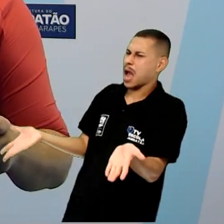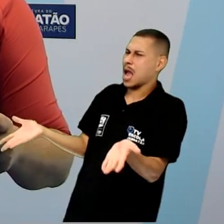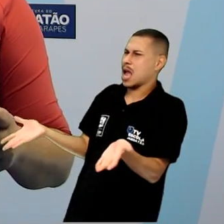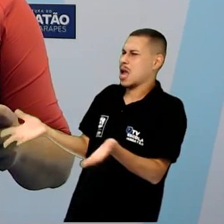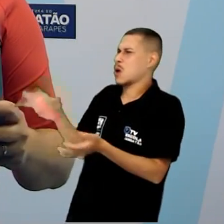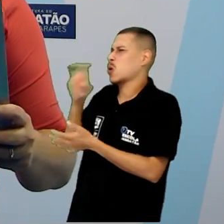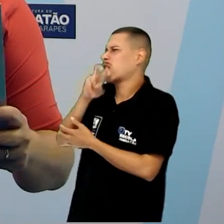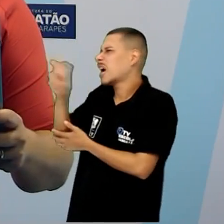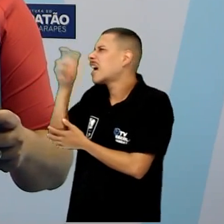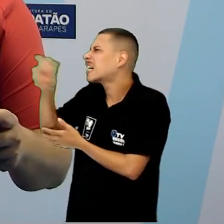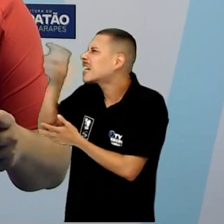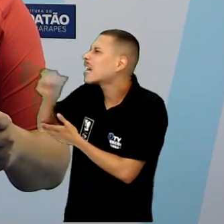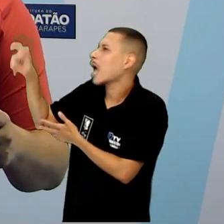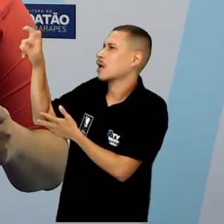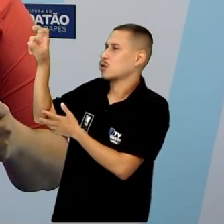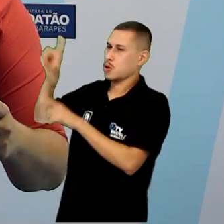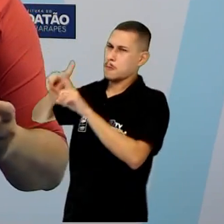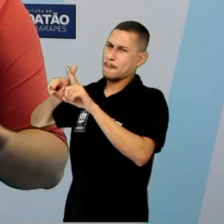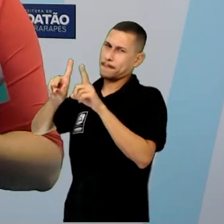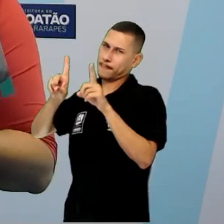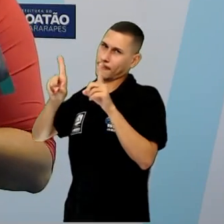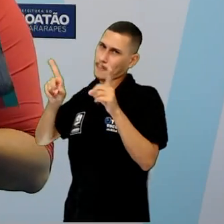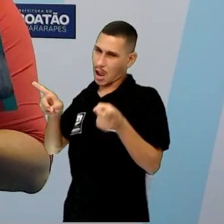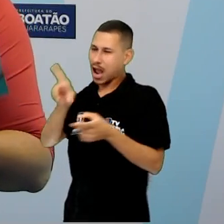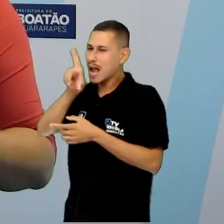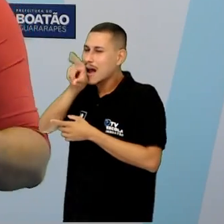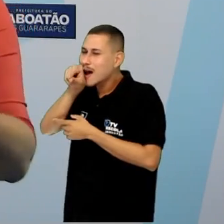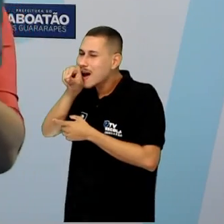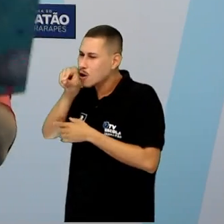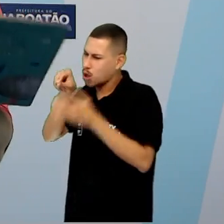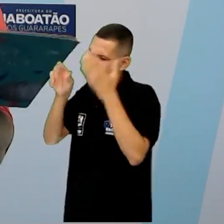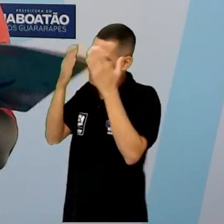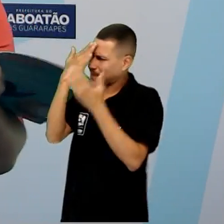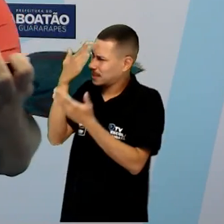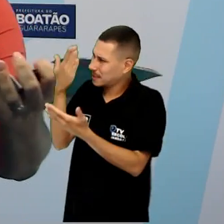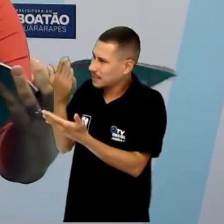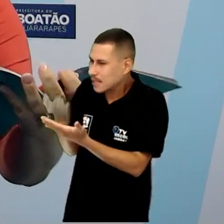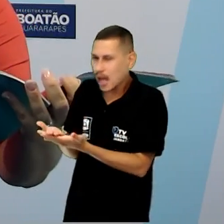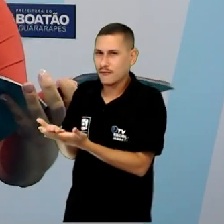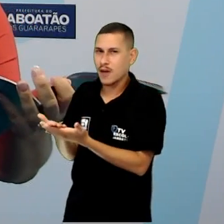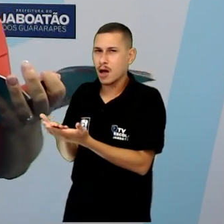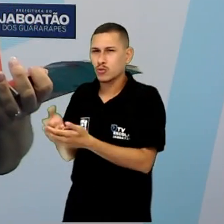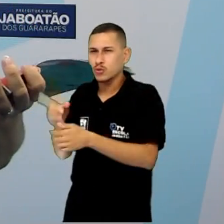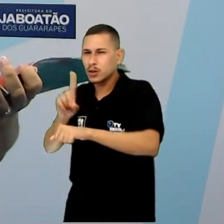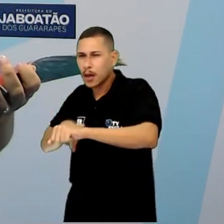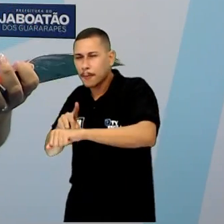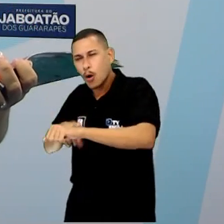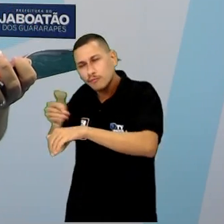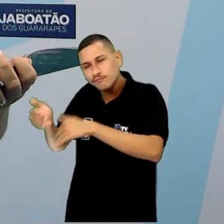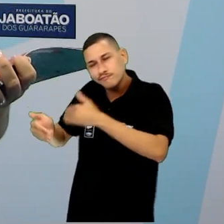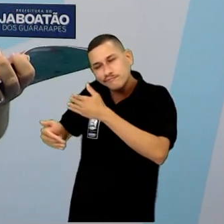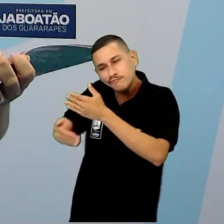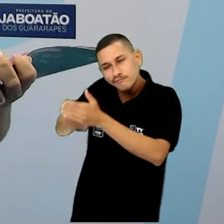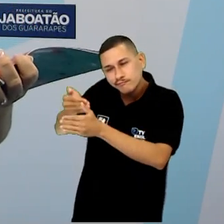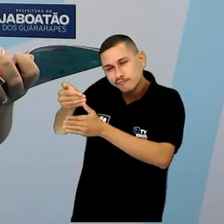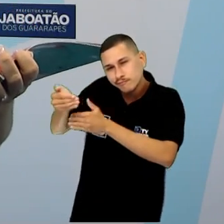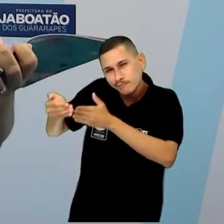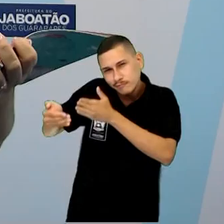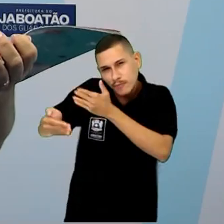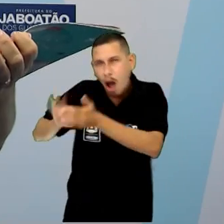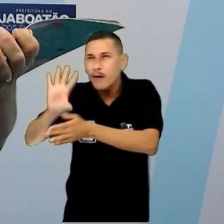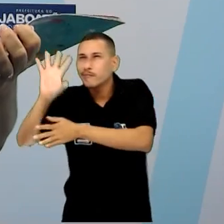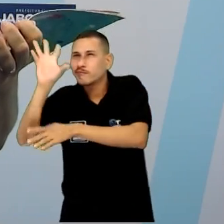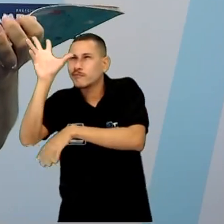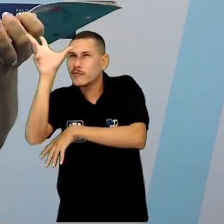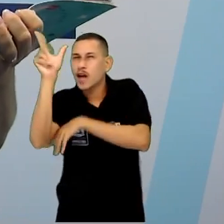áspero. Mas nada disso impedia a Gralhosa de acreditar. O tempo passou, como passa em todo lugar, e entre as